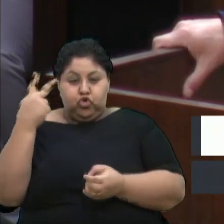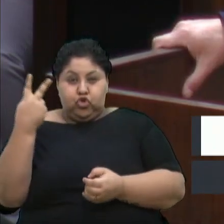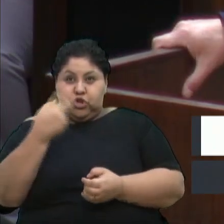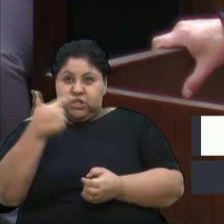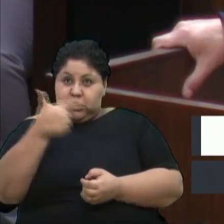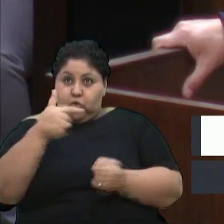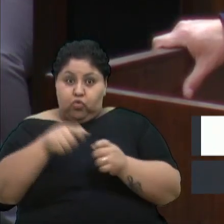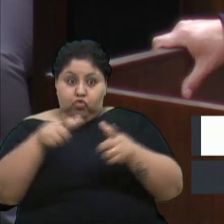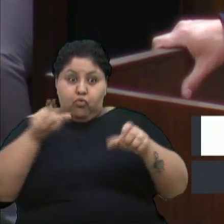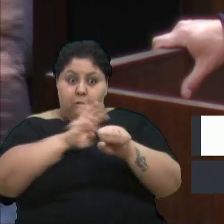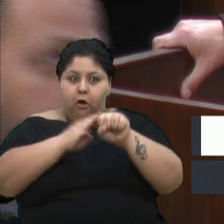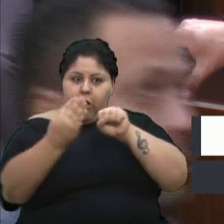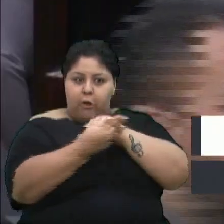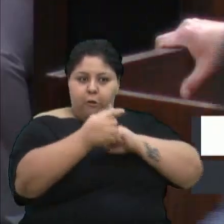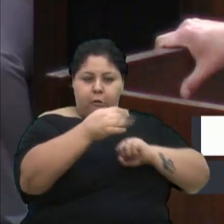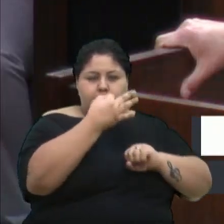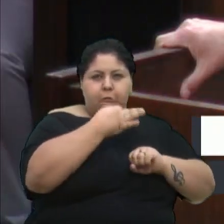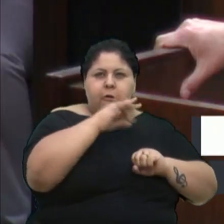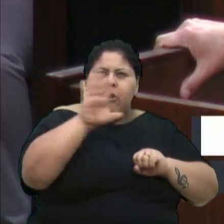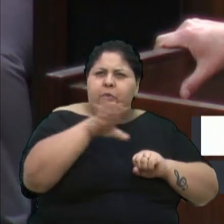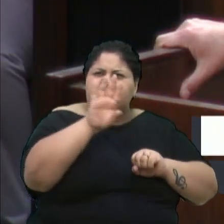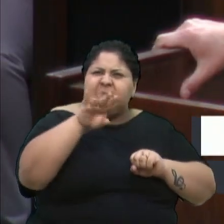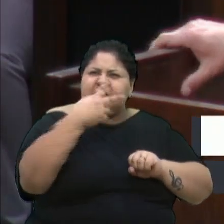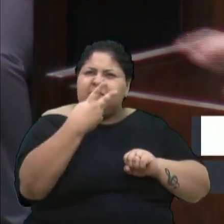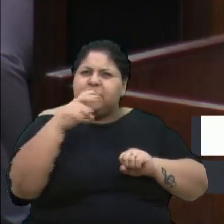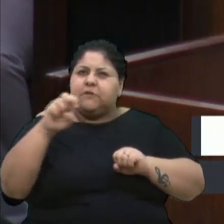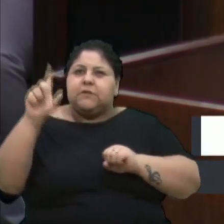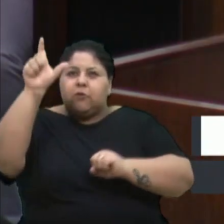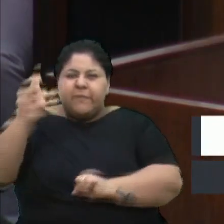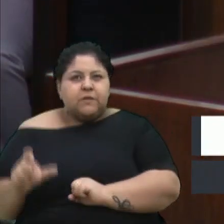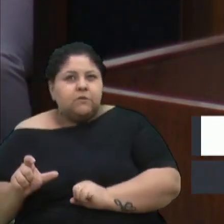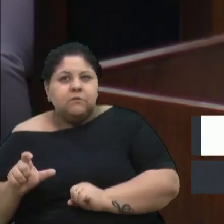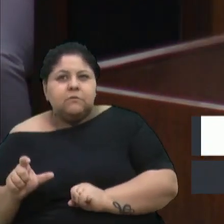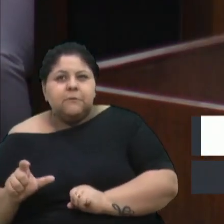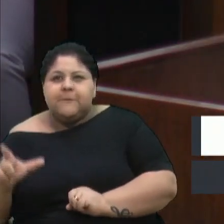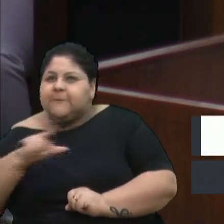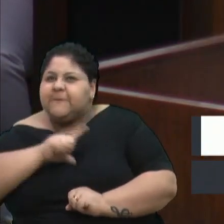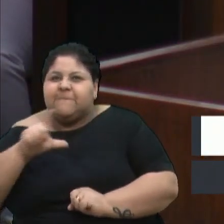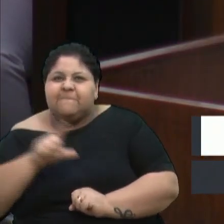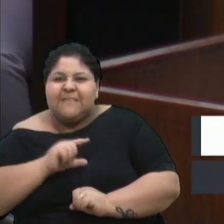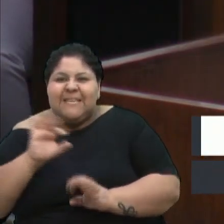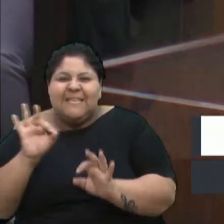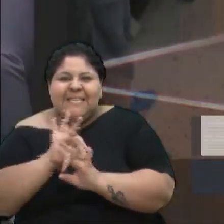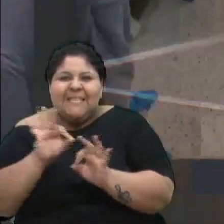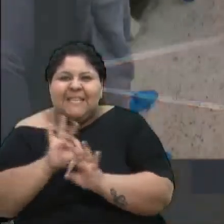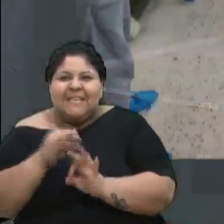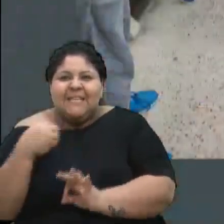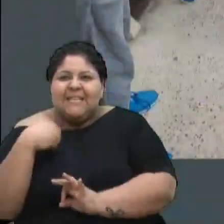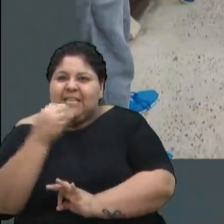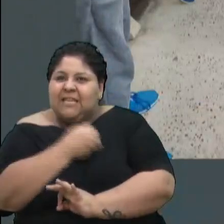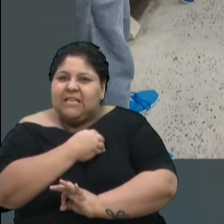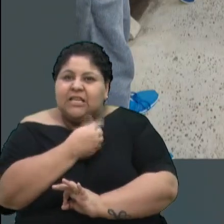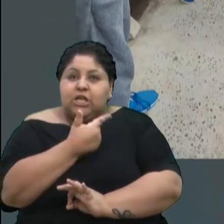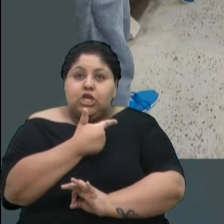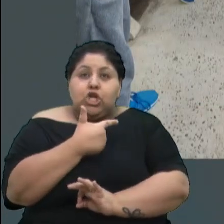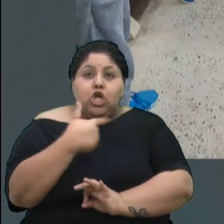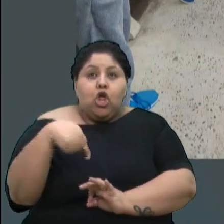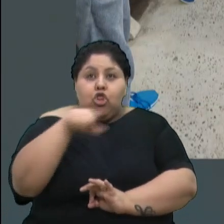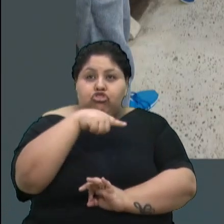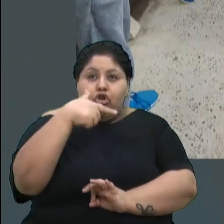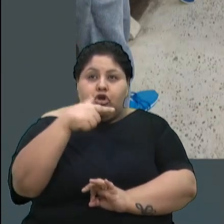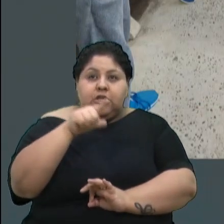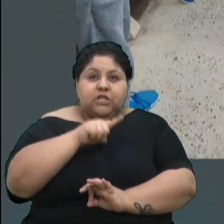aproximadamente 25.000 habitantes não tem um médico sequer nós tínhamos dois da estratégia